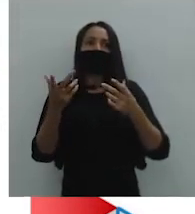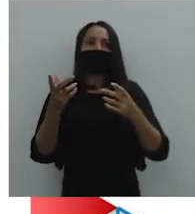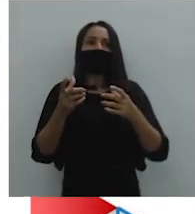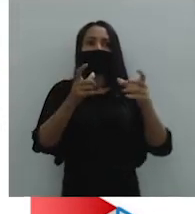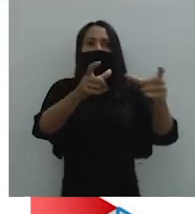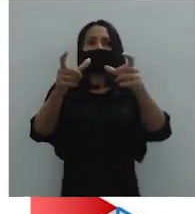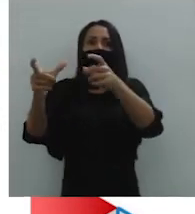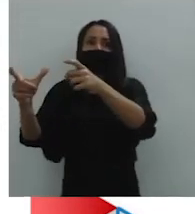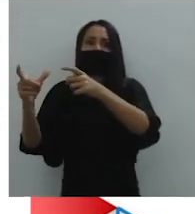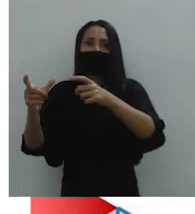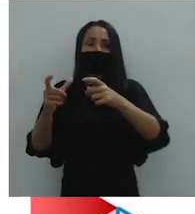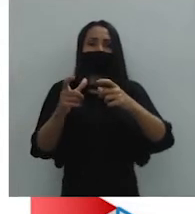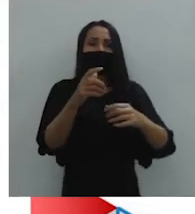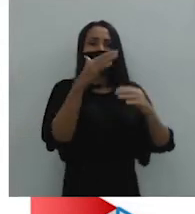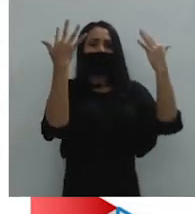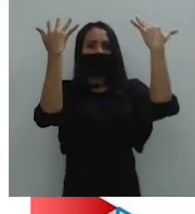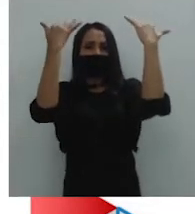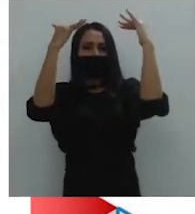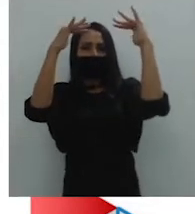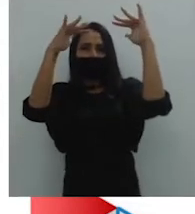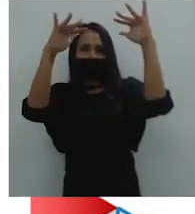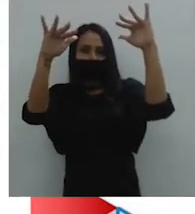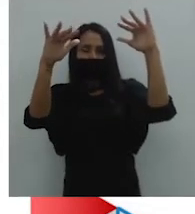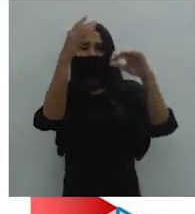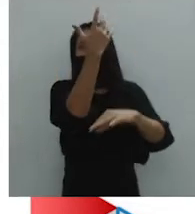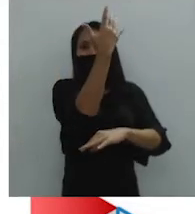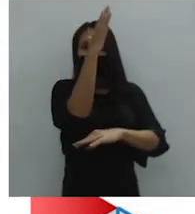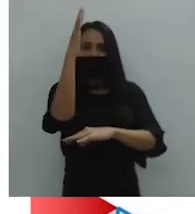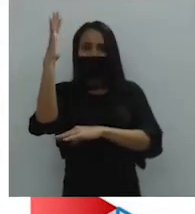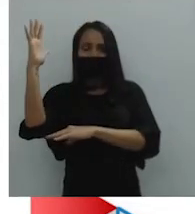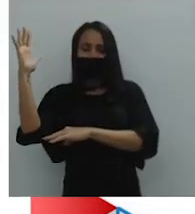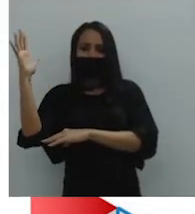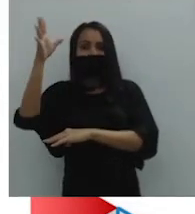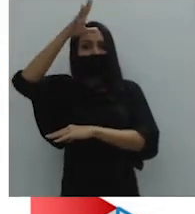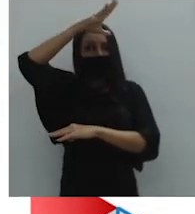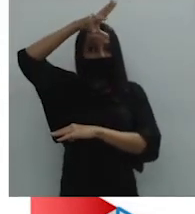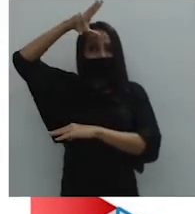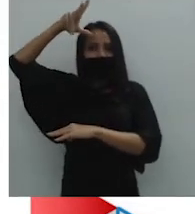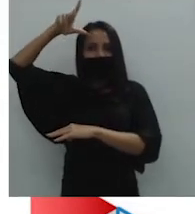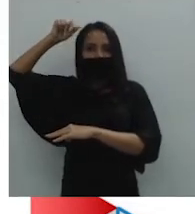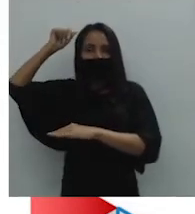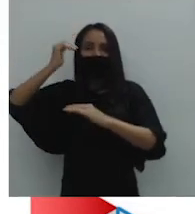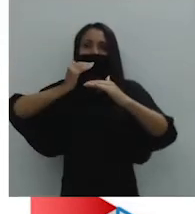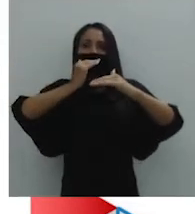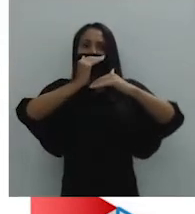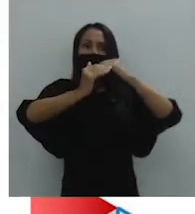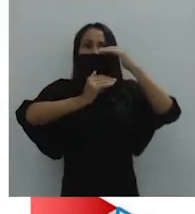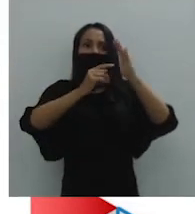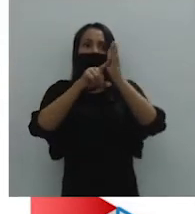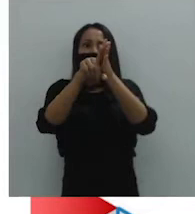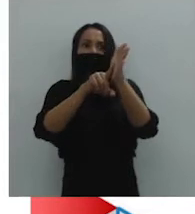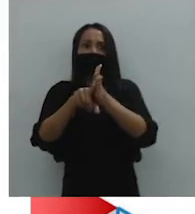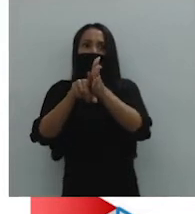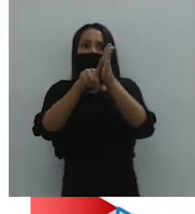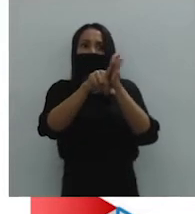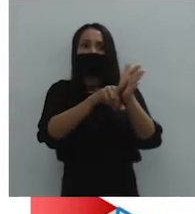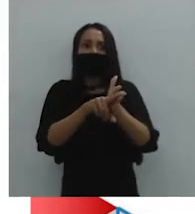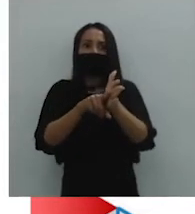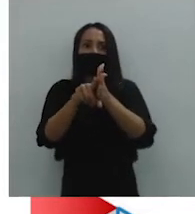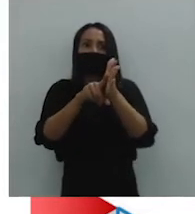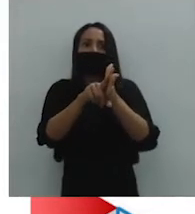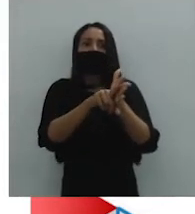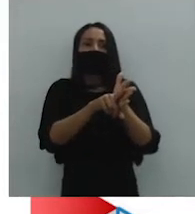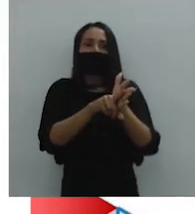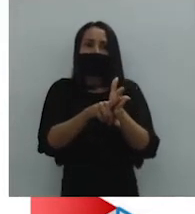trechos da floresta amazônica, isso mesmo, a floresta amazônica, que são desenvolvidas pesquisas de atividades de